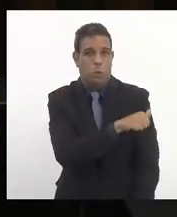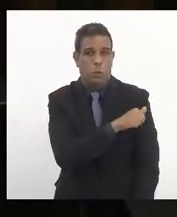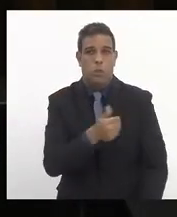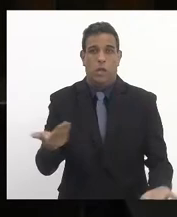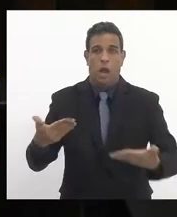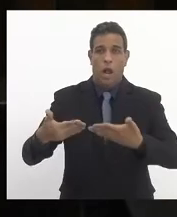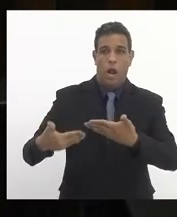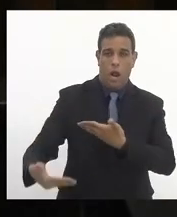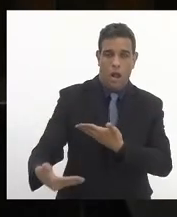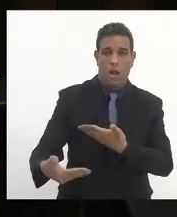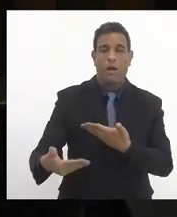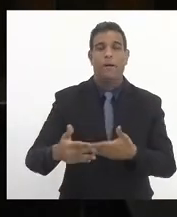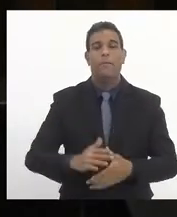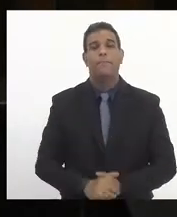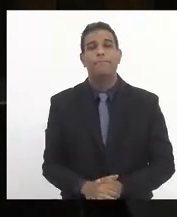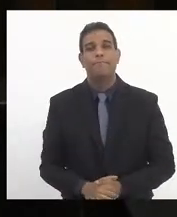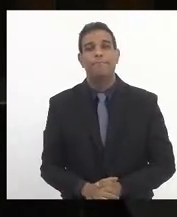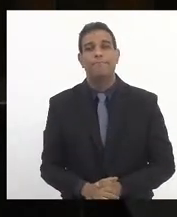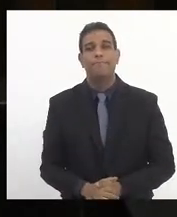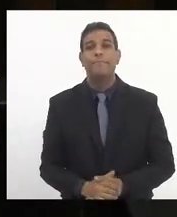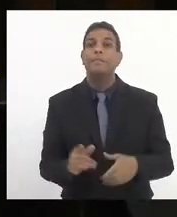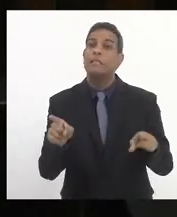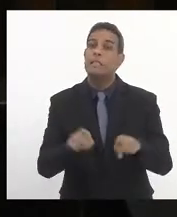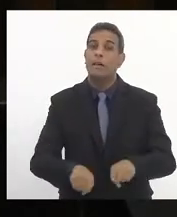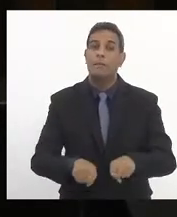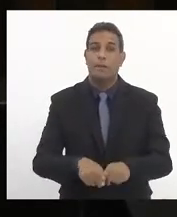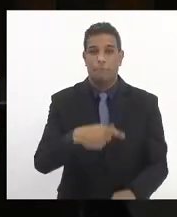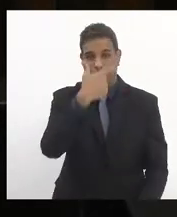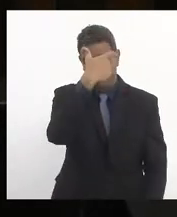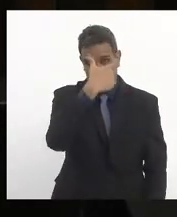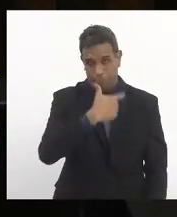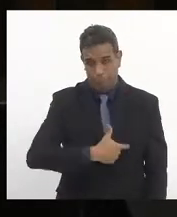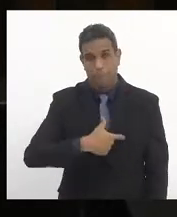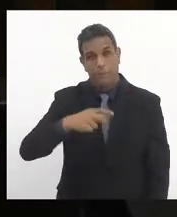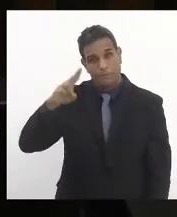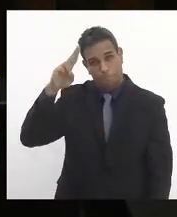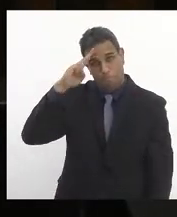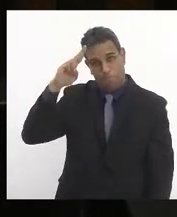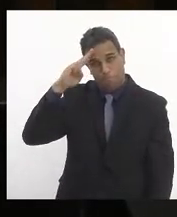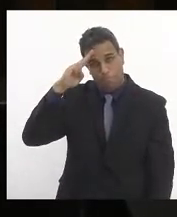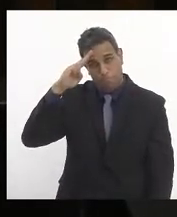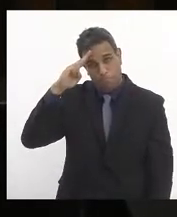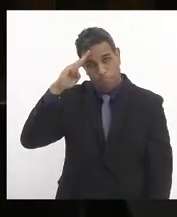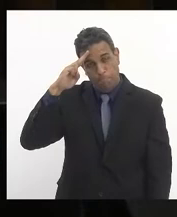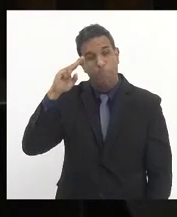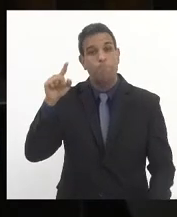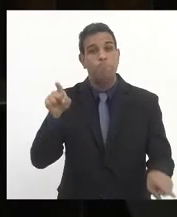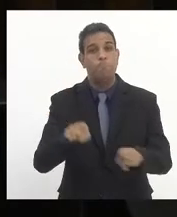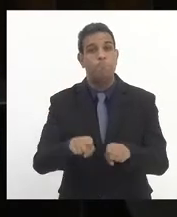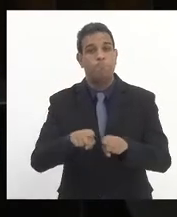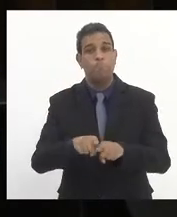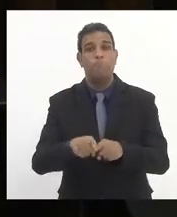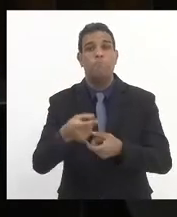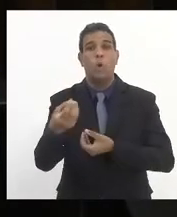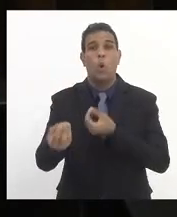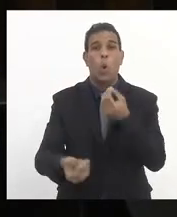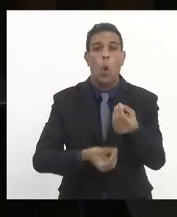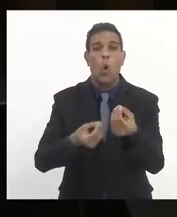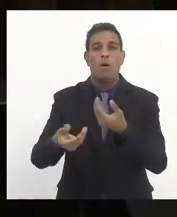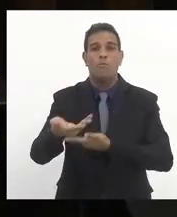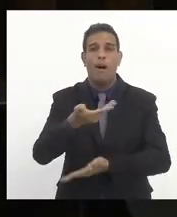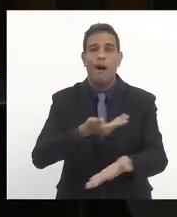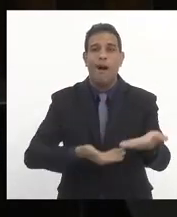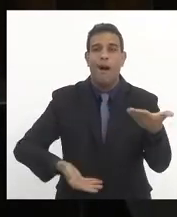agora, deputada Célia, que eu, além de ser soldado do Exército, eu me coloquei à disposição de